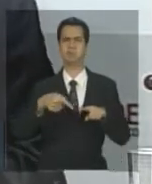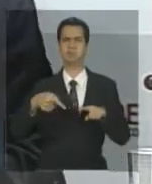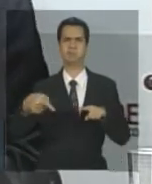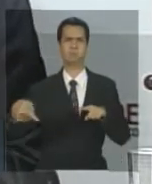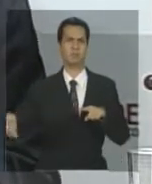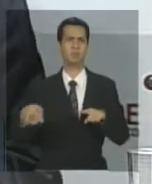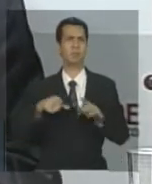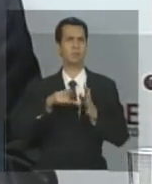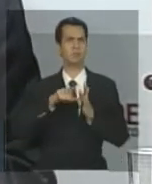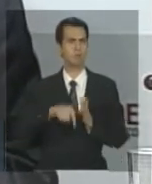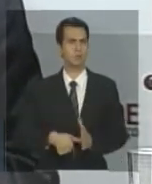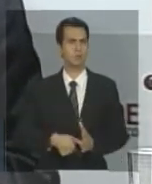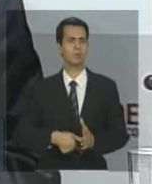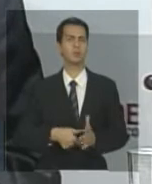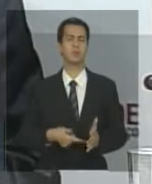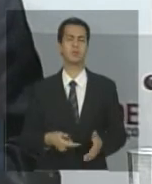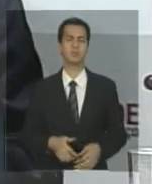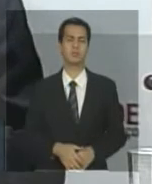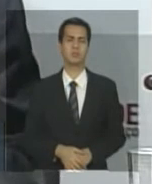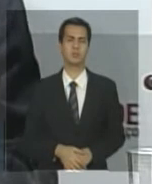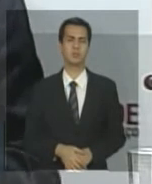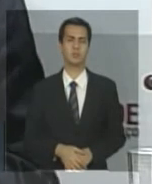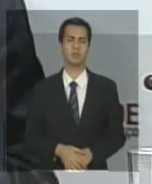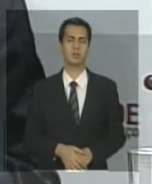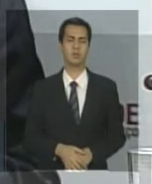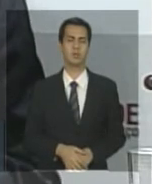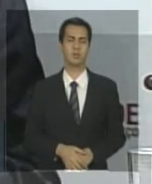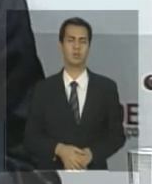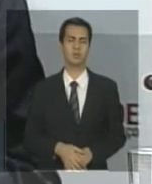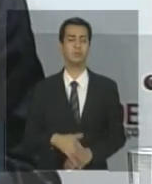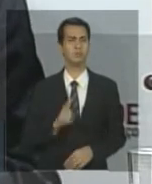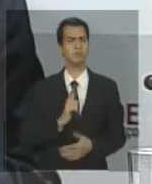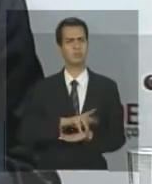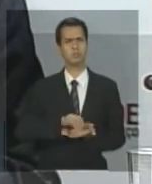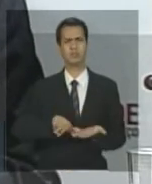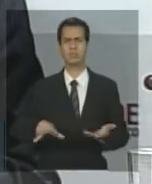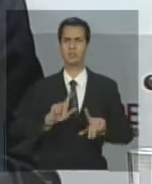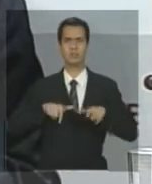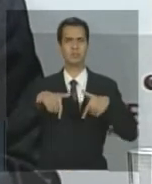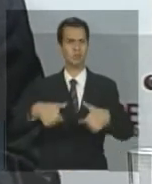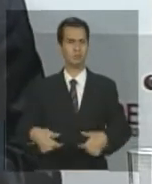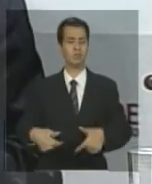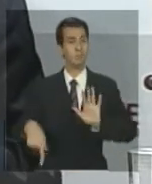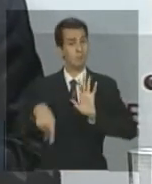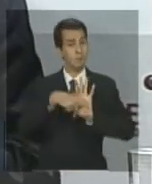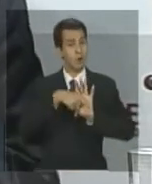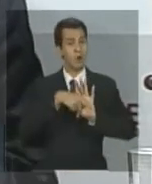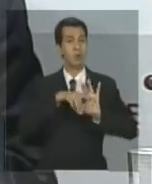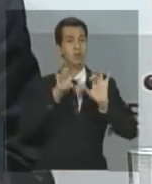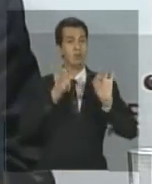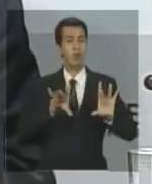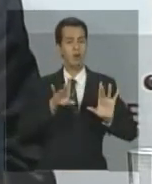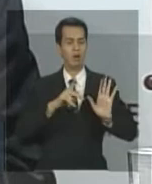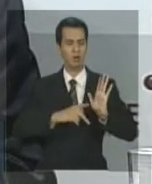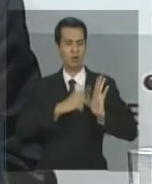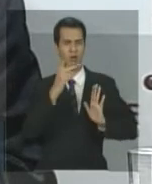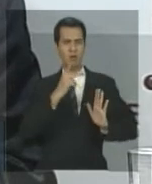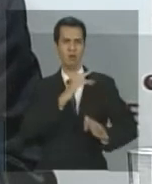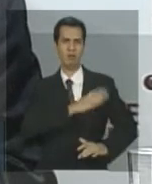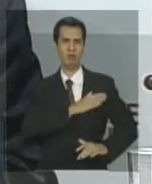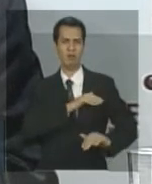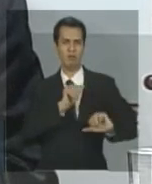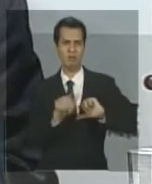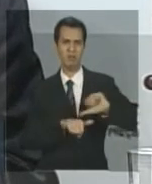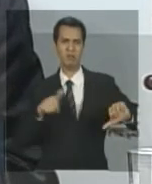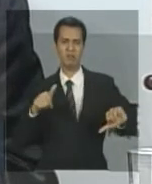que nos outros órgãos. Então, tem uma série de desafios específicos do coração, mas nós acreditamos, e por isso